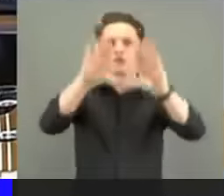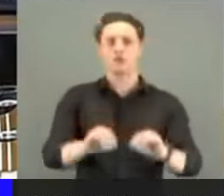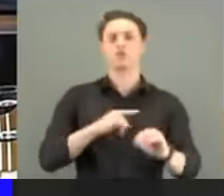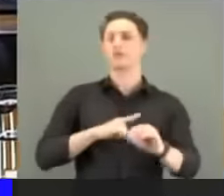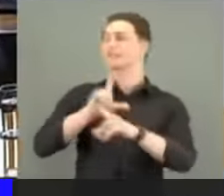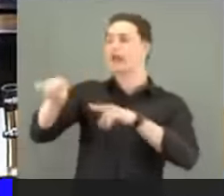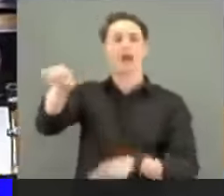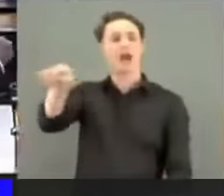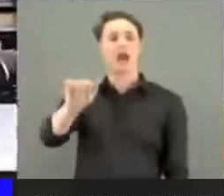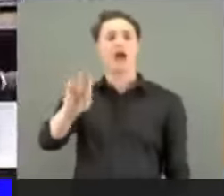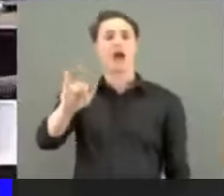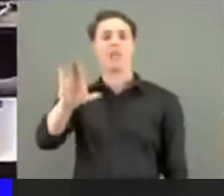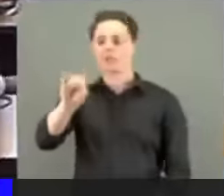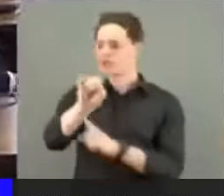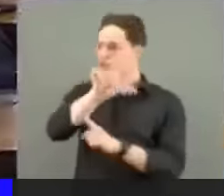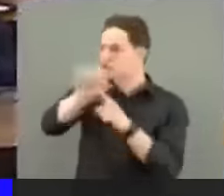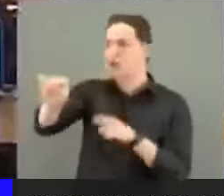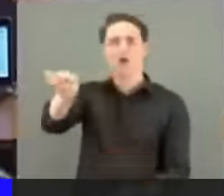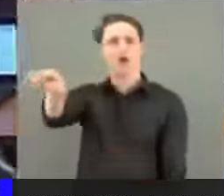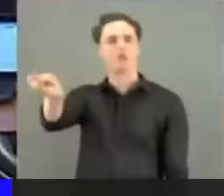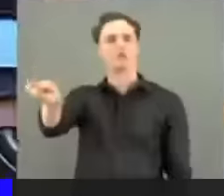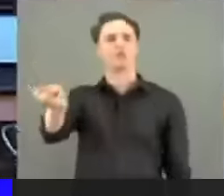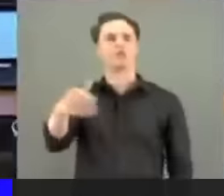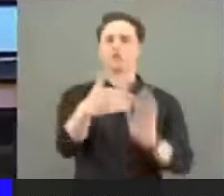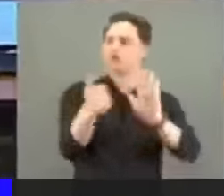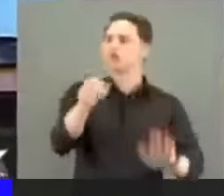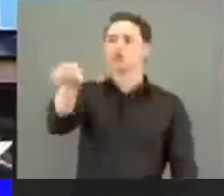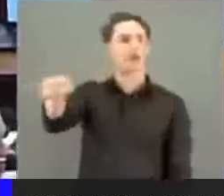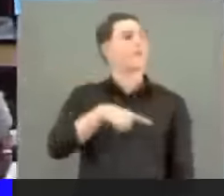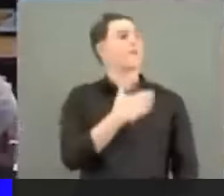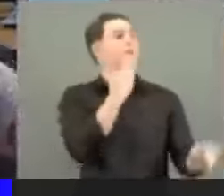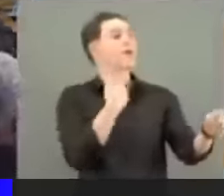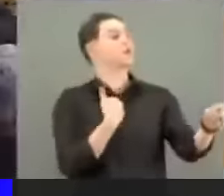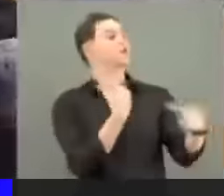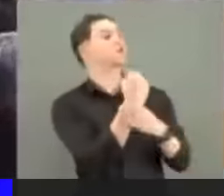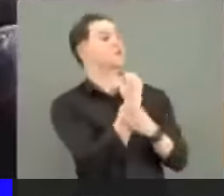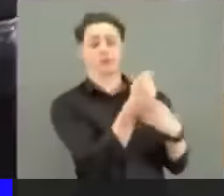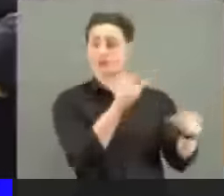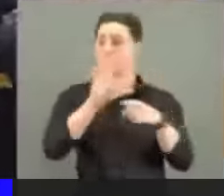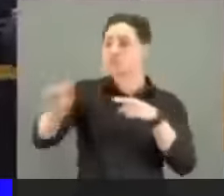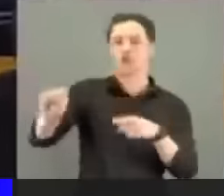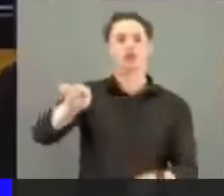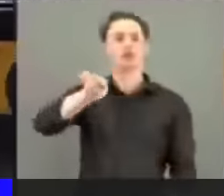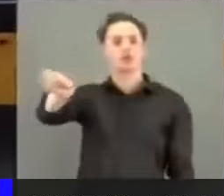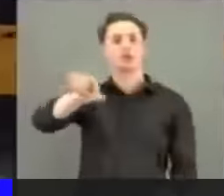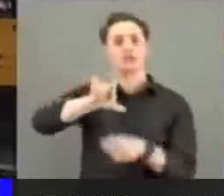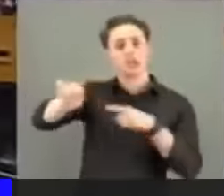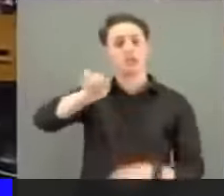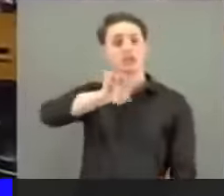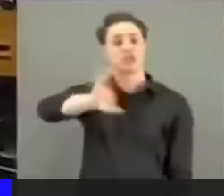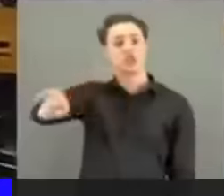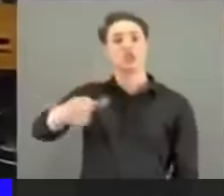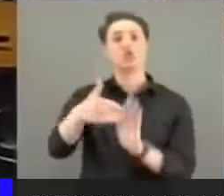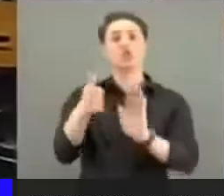vai ser retirado do plenário. Seu presidente! Não, solicito a segurança que retire o deputado do plenário.